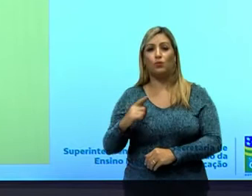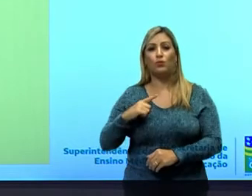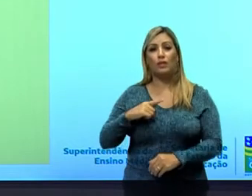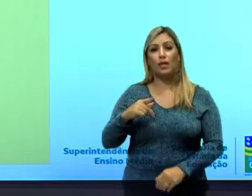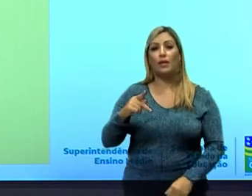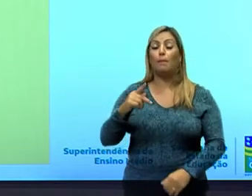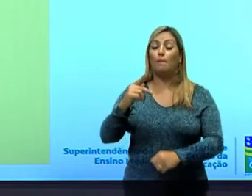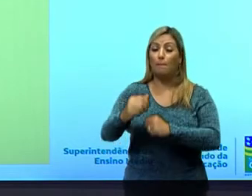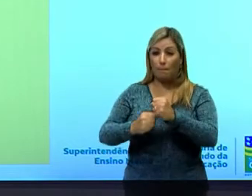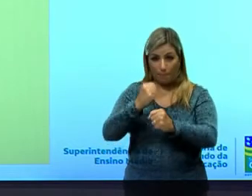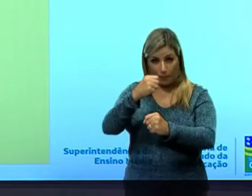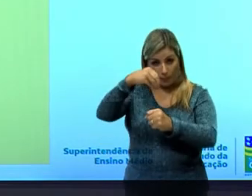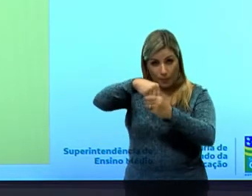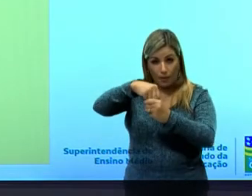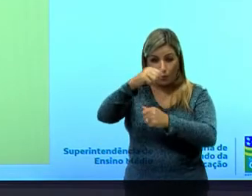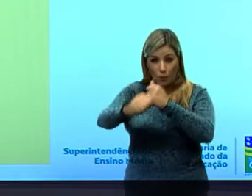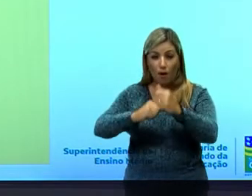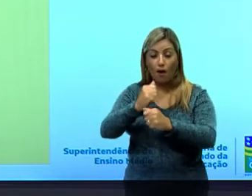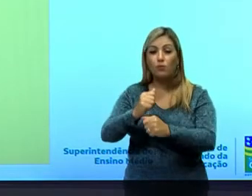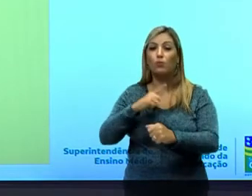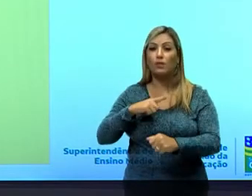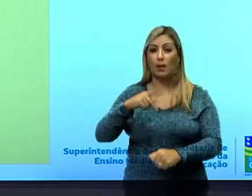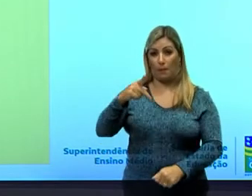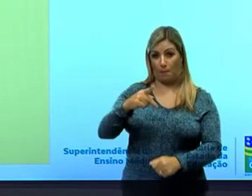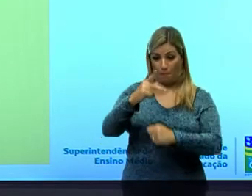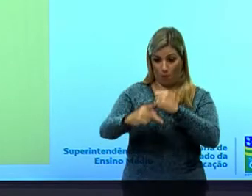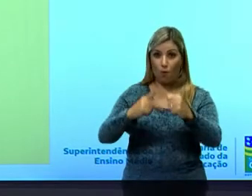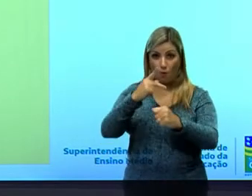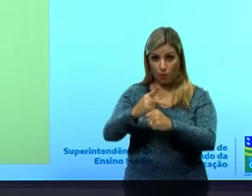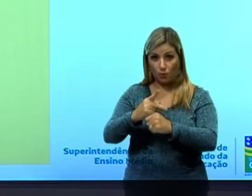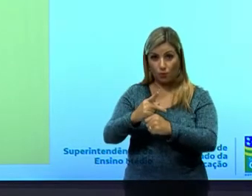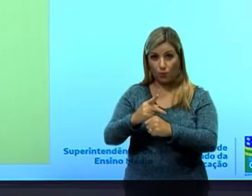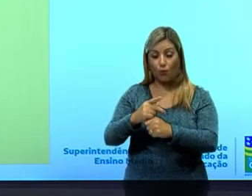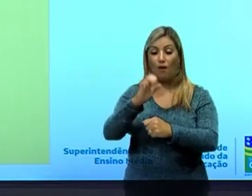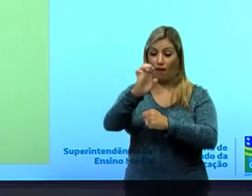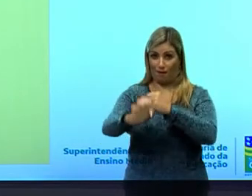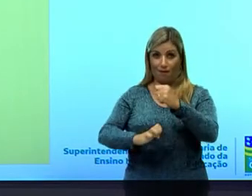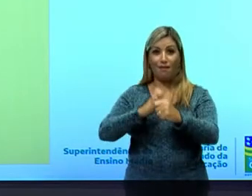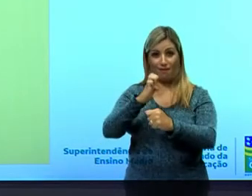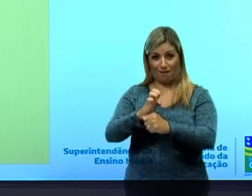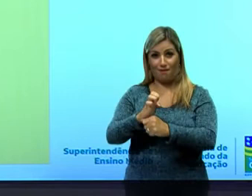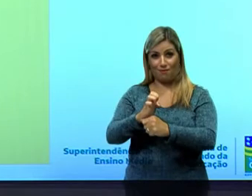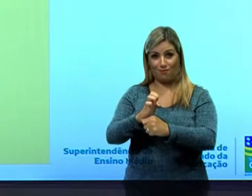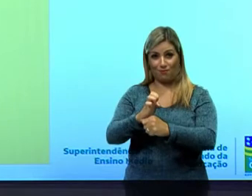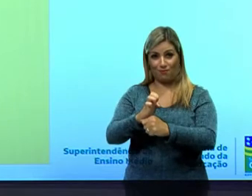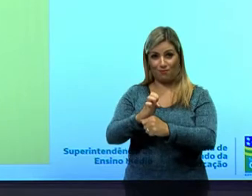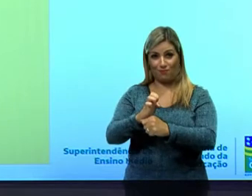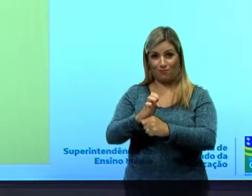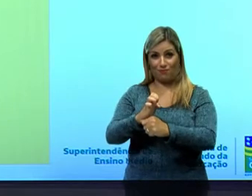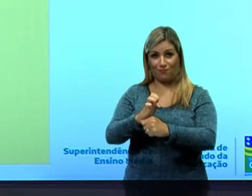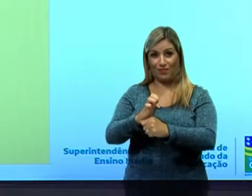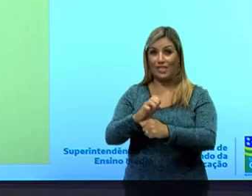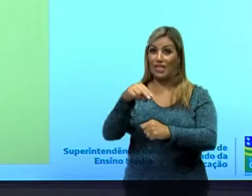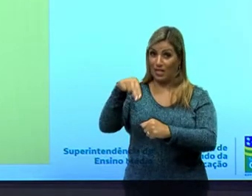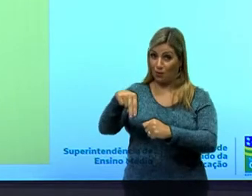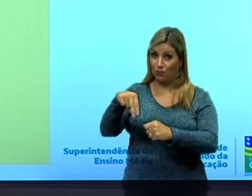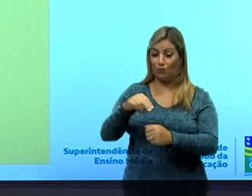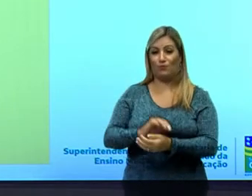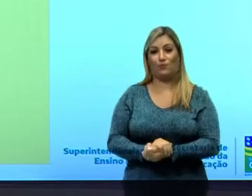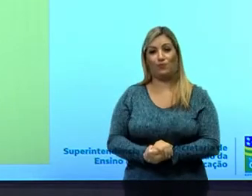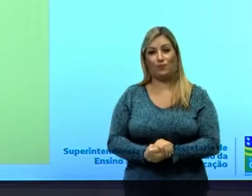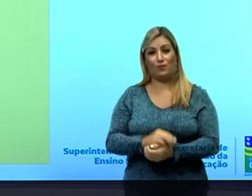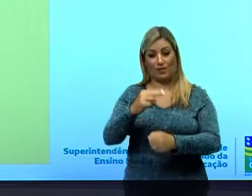prótons ou número atômico elétrons que sesinho negativo aqui que significa elétrons e nêutrons